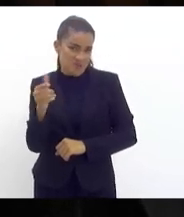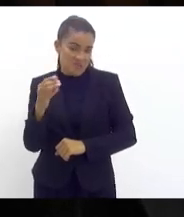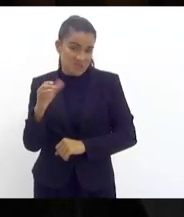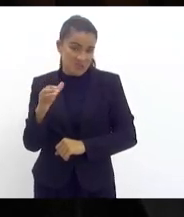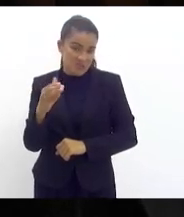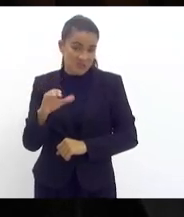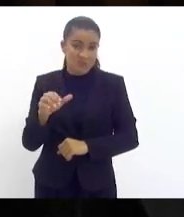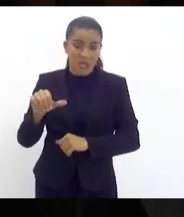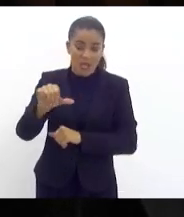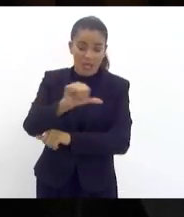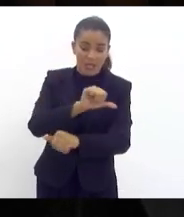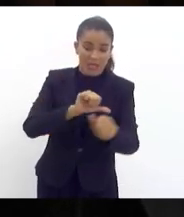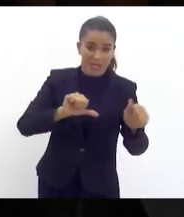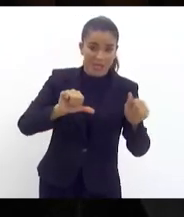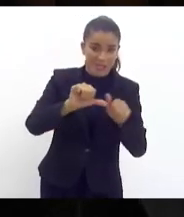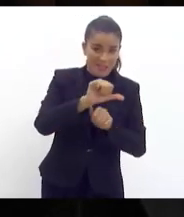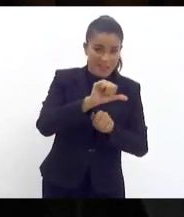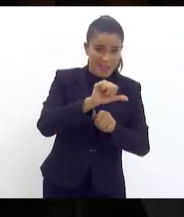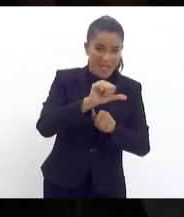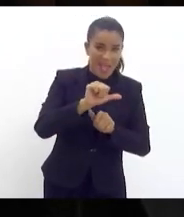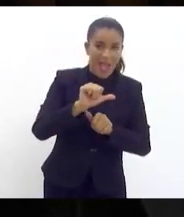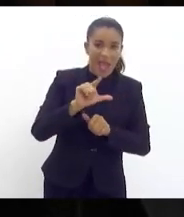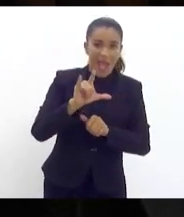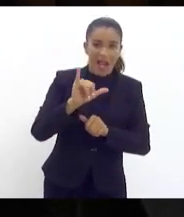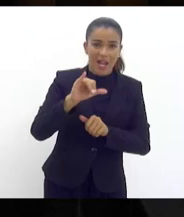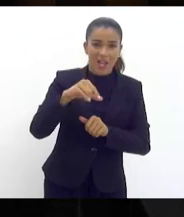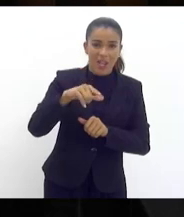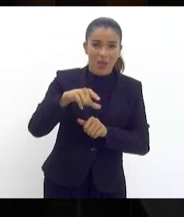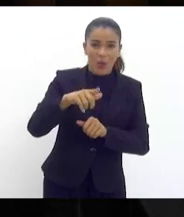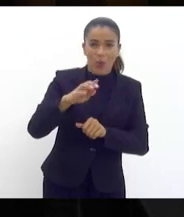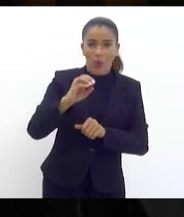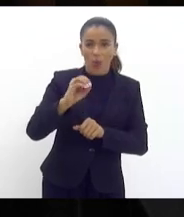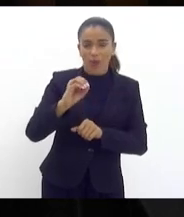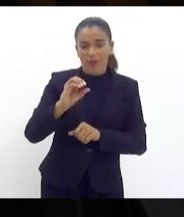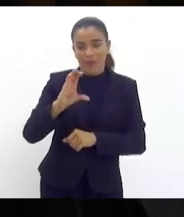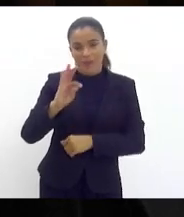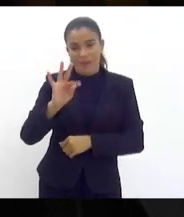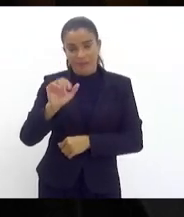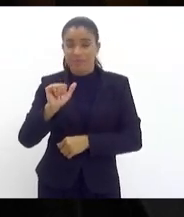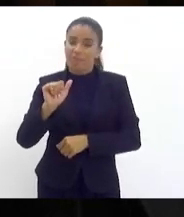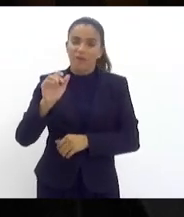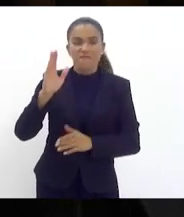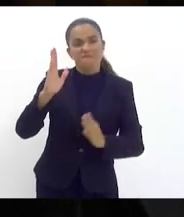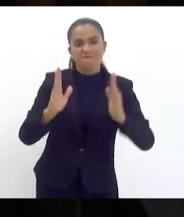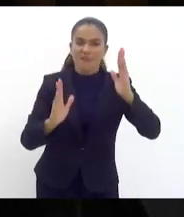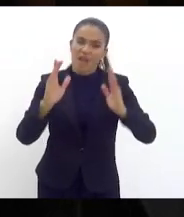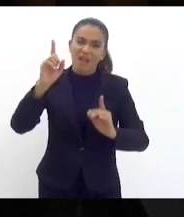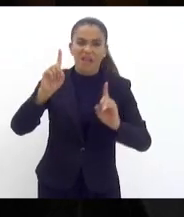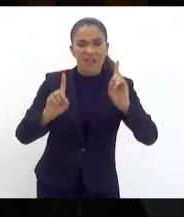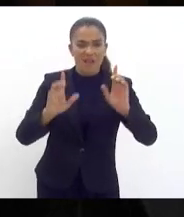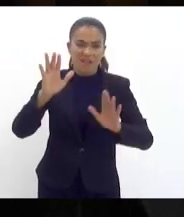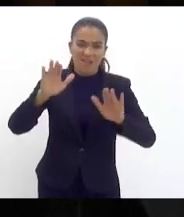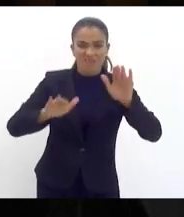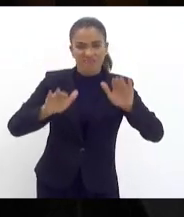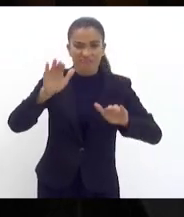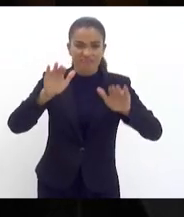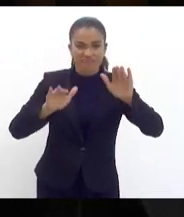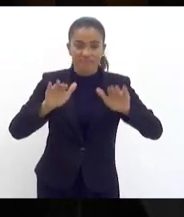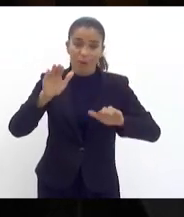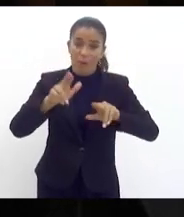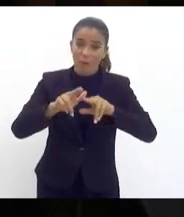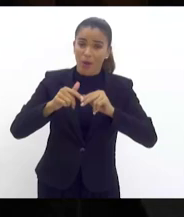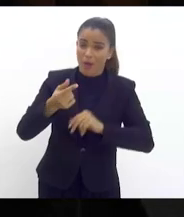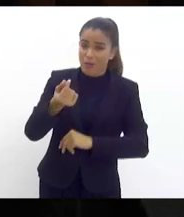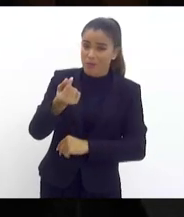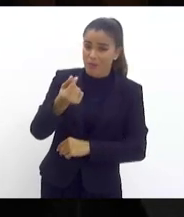1,22 e transformasse isso numa alíquota percentual, claro que variaria diariamente em função do preço